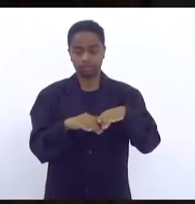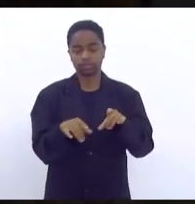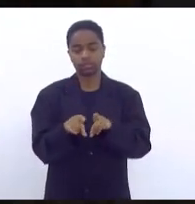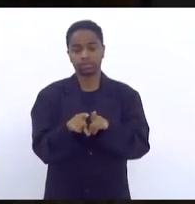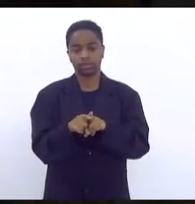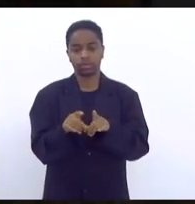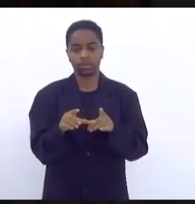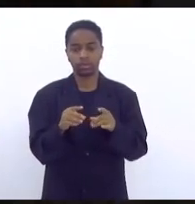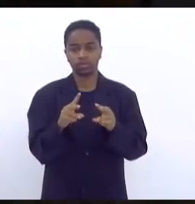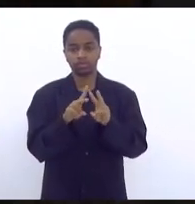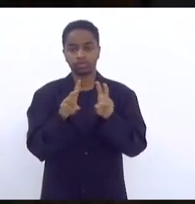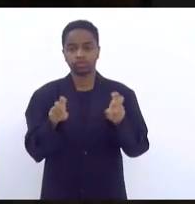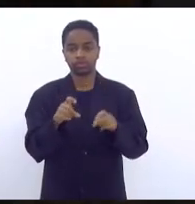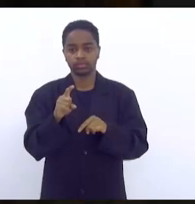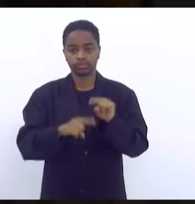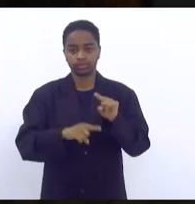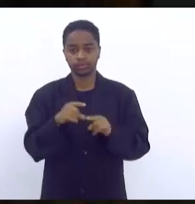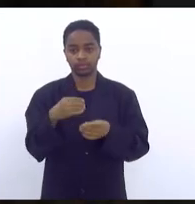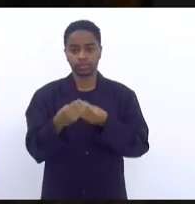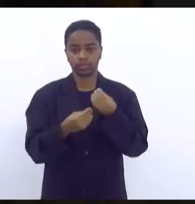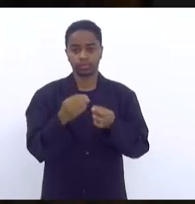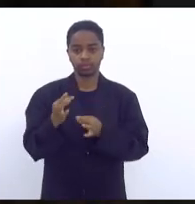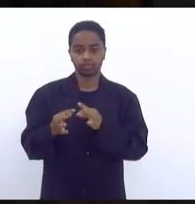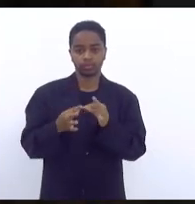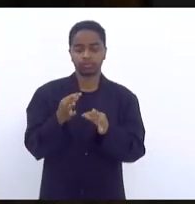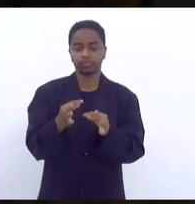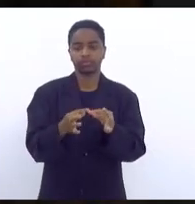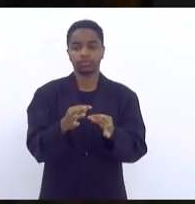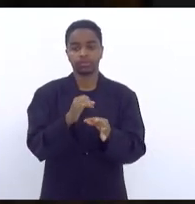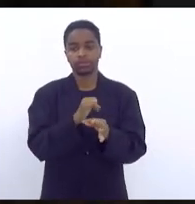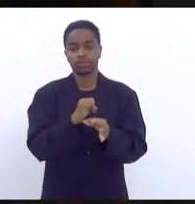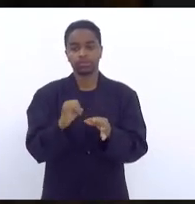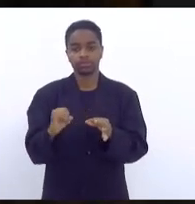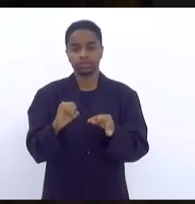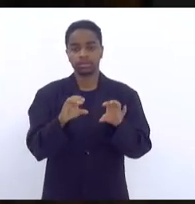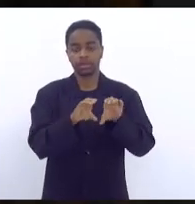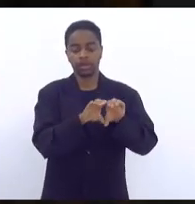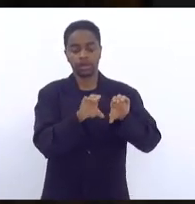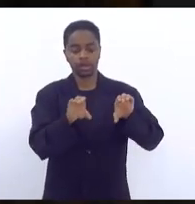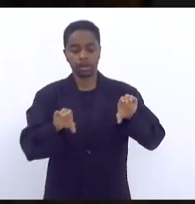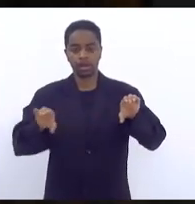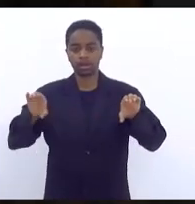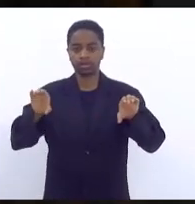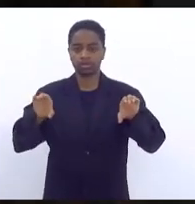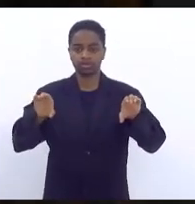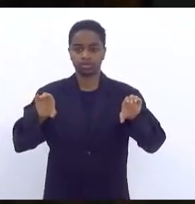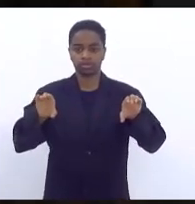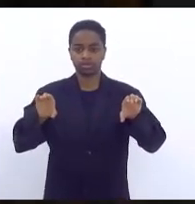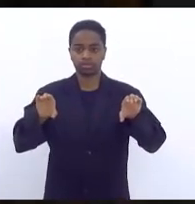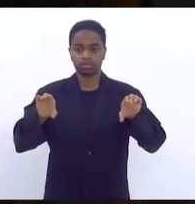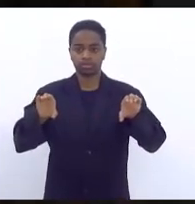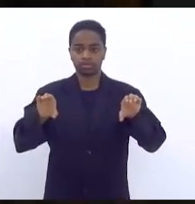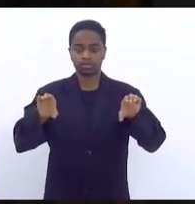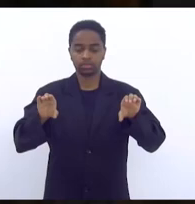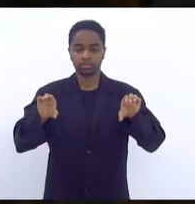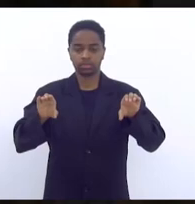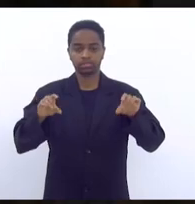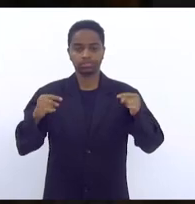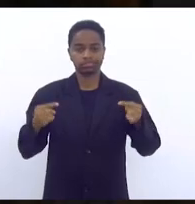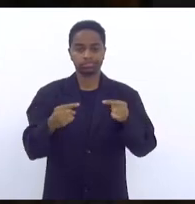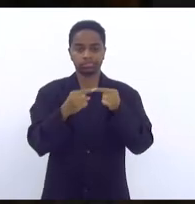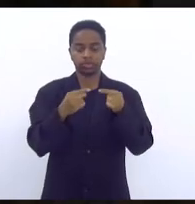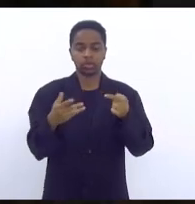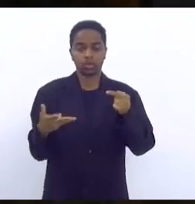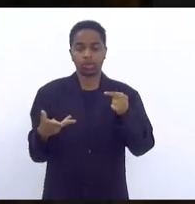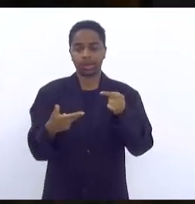material para esse tratamento também se as tubulações eh compreendem a qualidade técnica